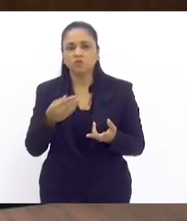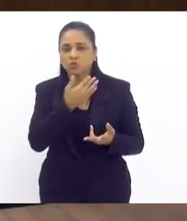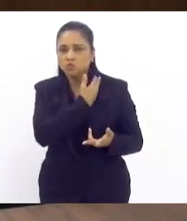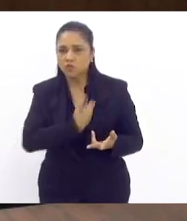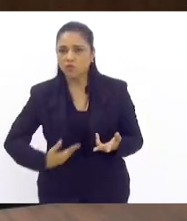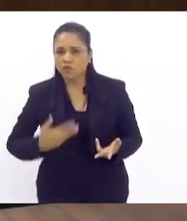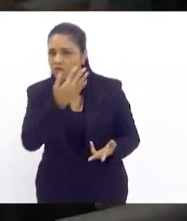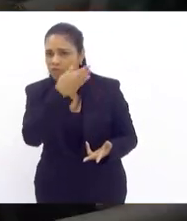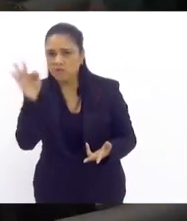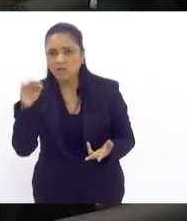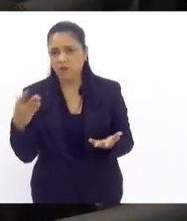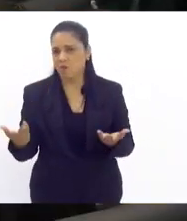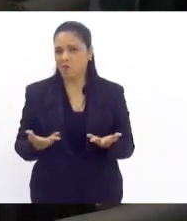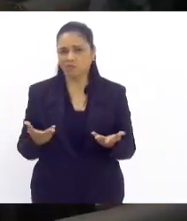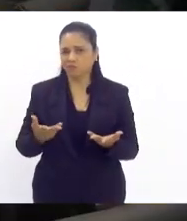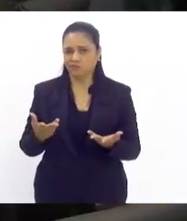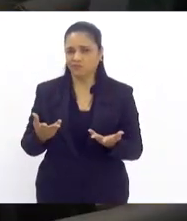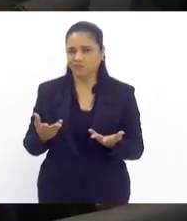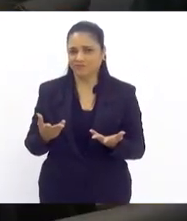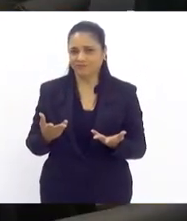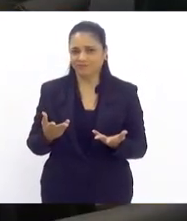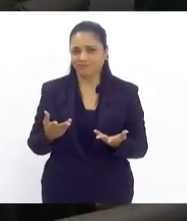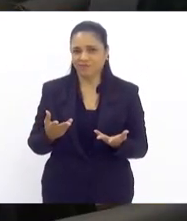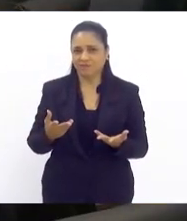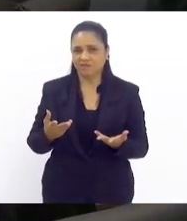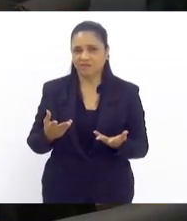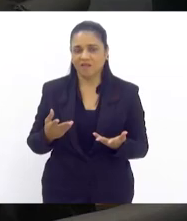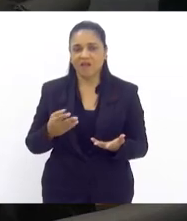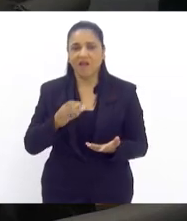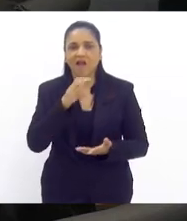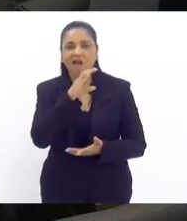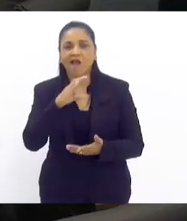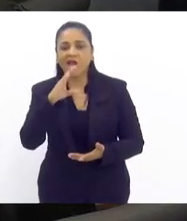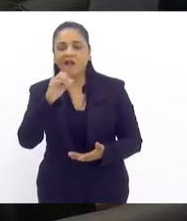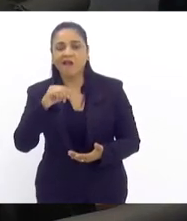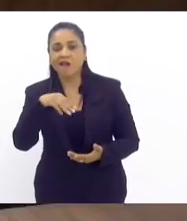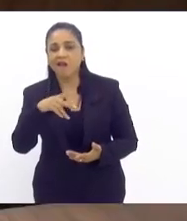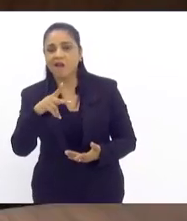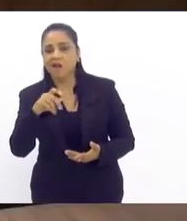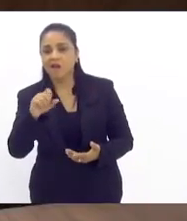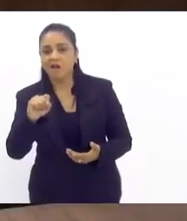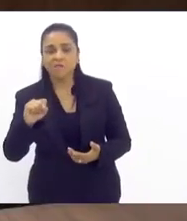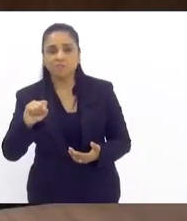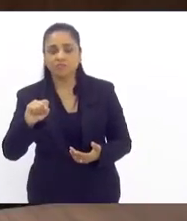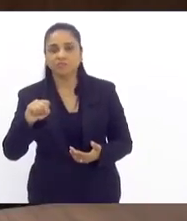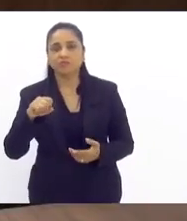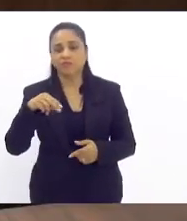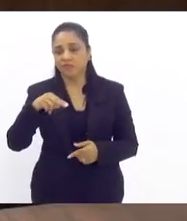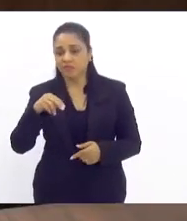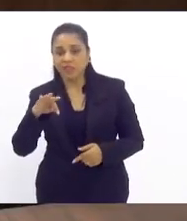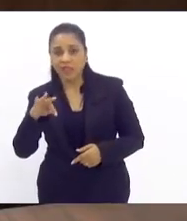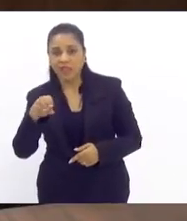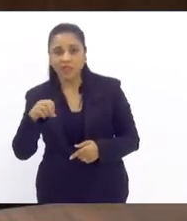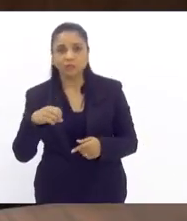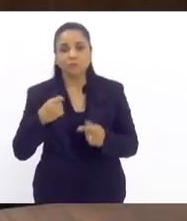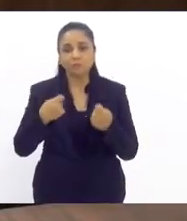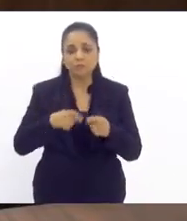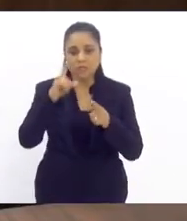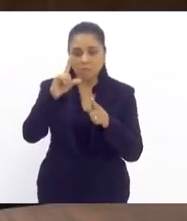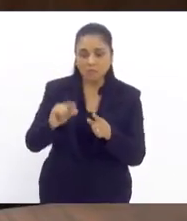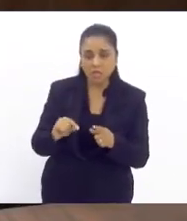federal hoje. Por exemplo, ficar aí falando aí Campos Neto, que Campos Neto não fez, que Campos Neto tem que abaixar,